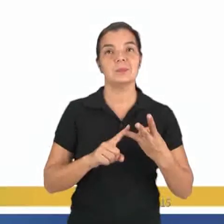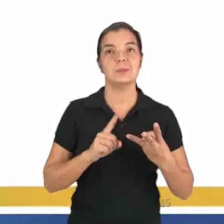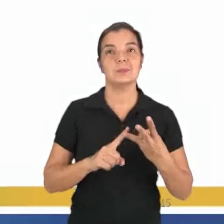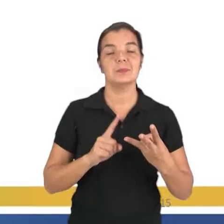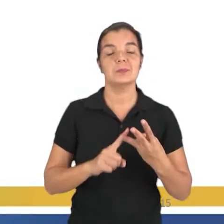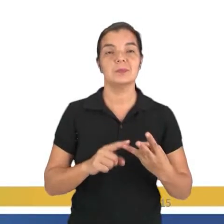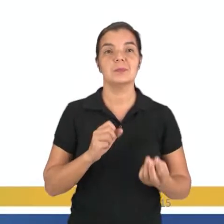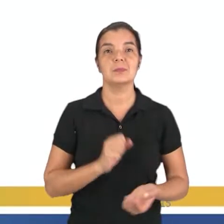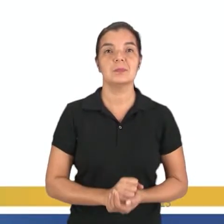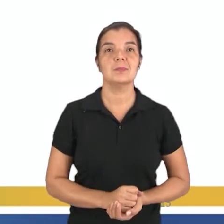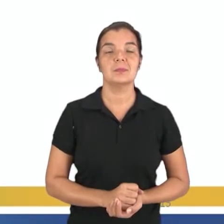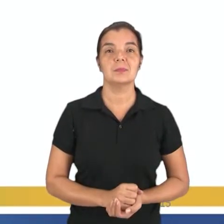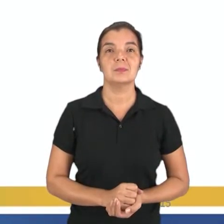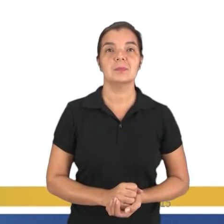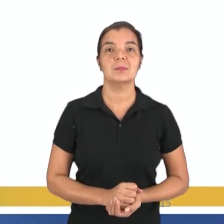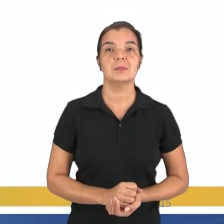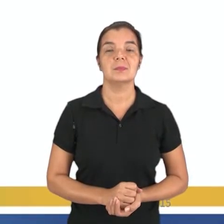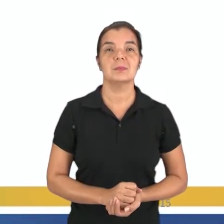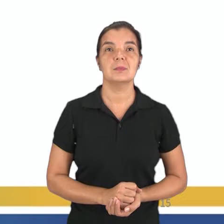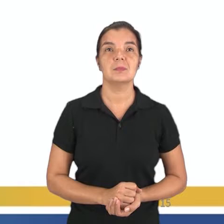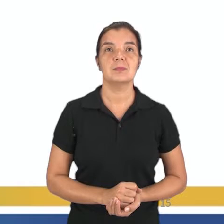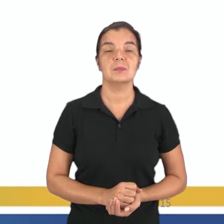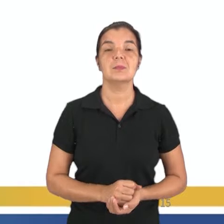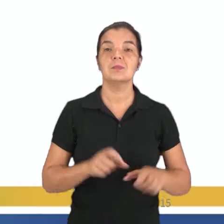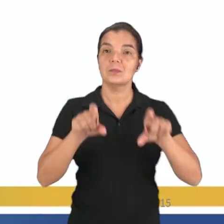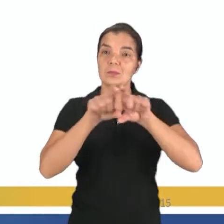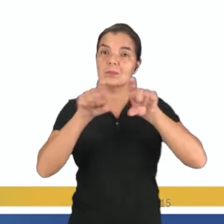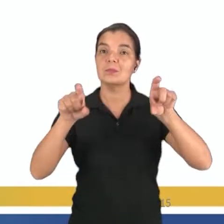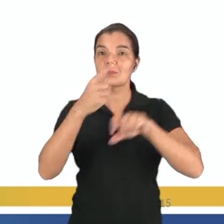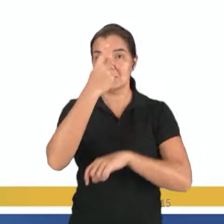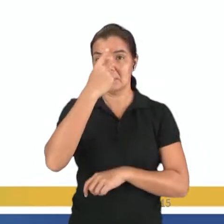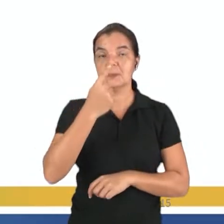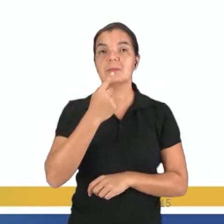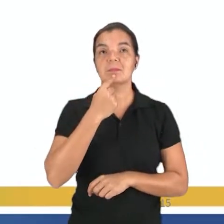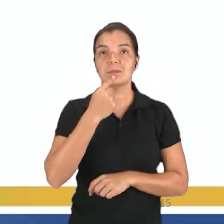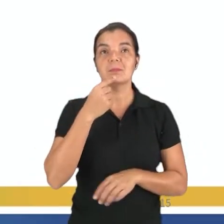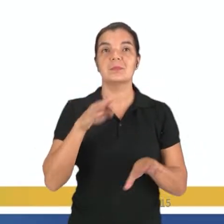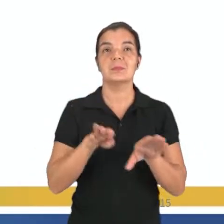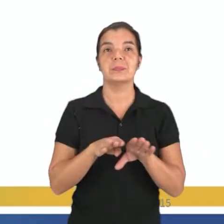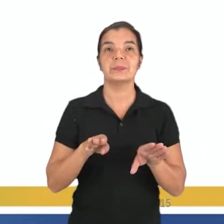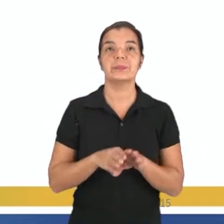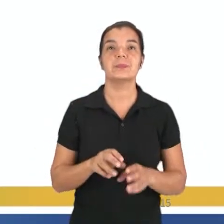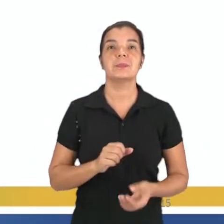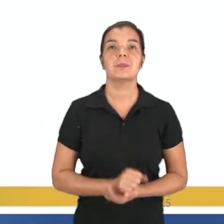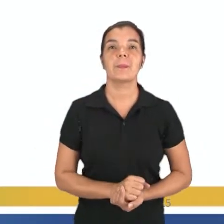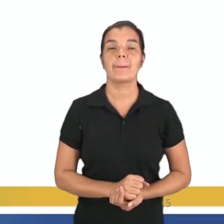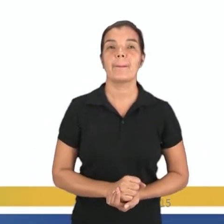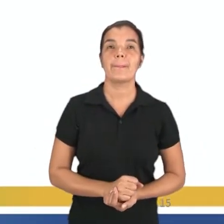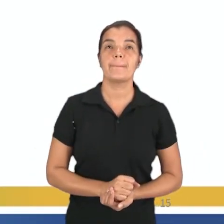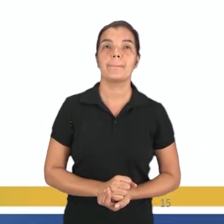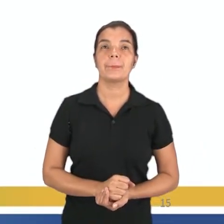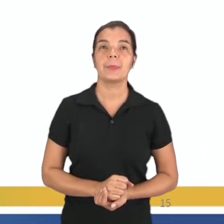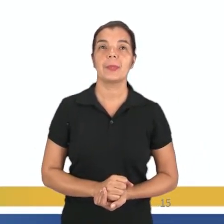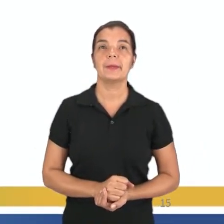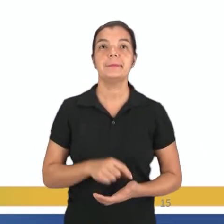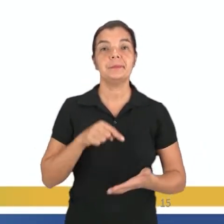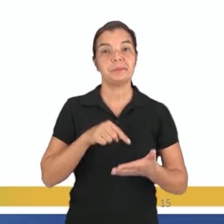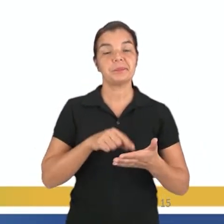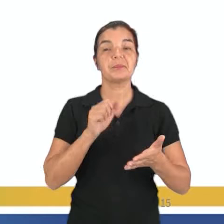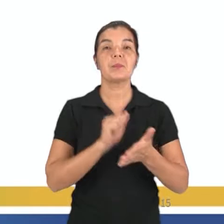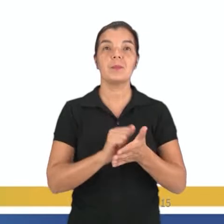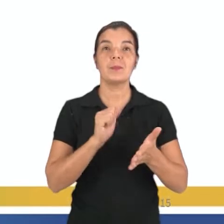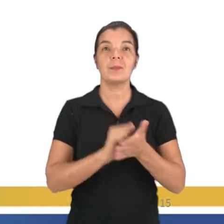para o terceiro exercício, faz uso também de uma figura, de uma charge, no caso, né? Vamos ler. Aqui